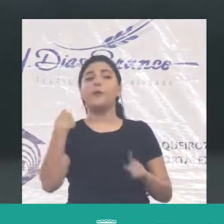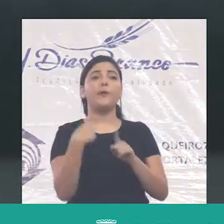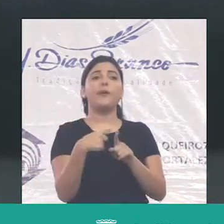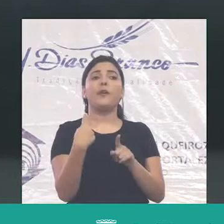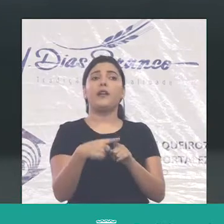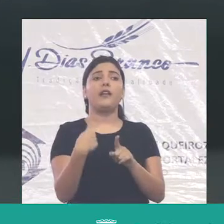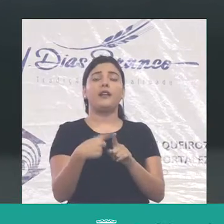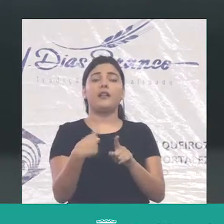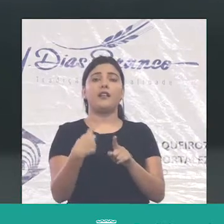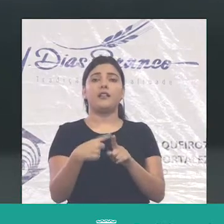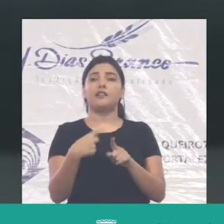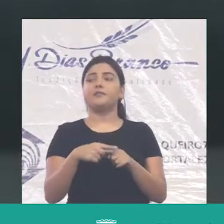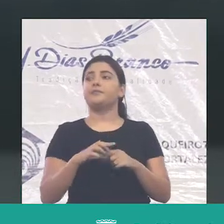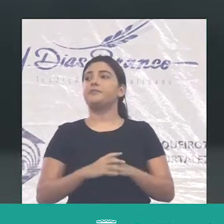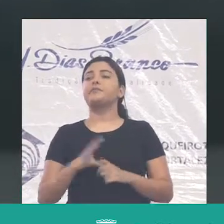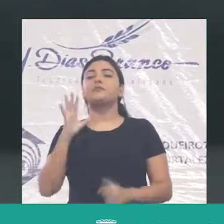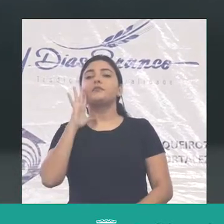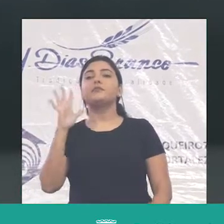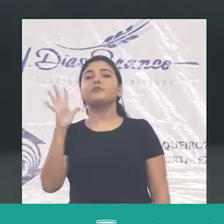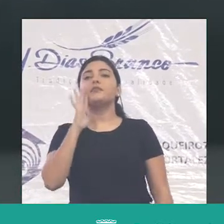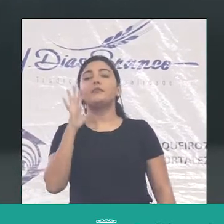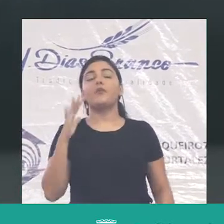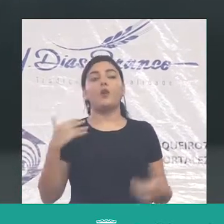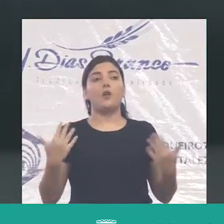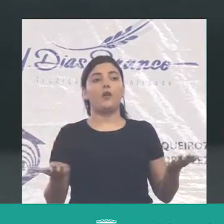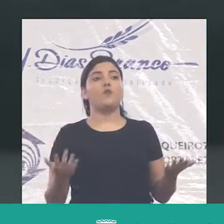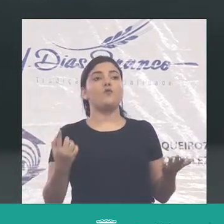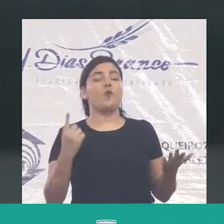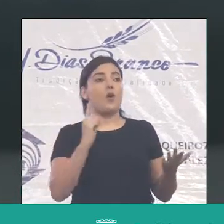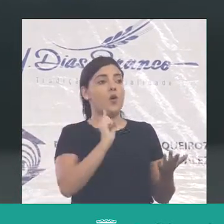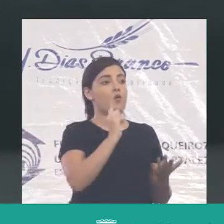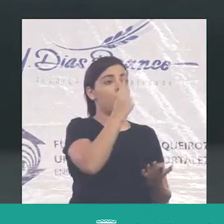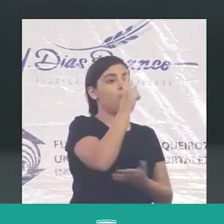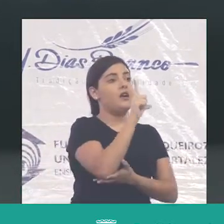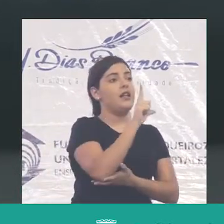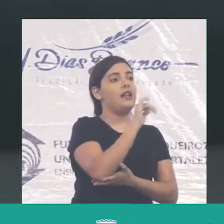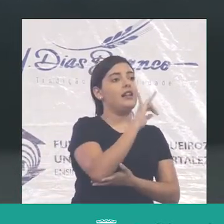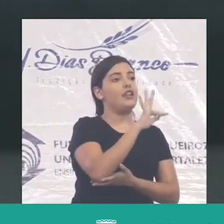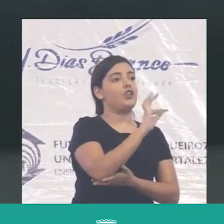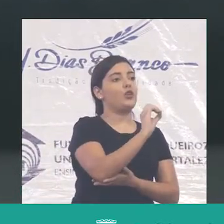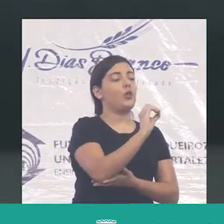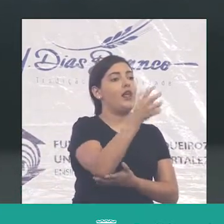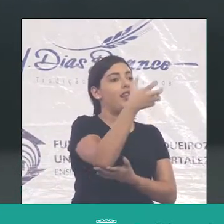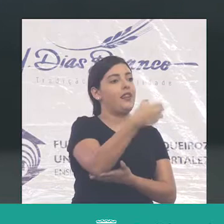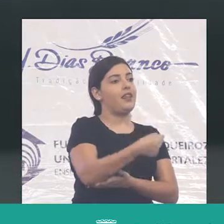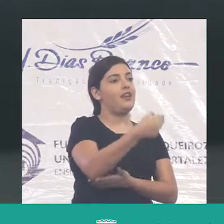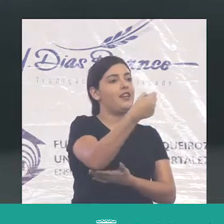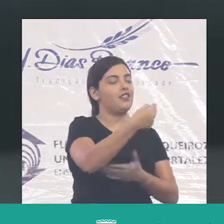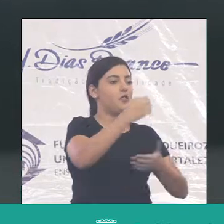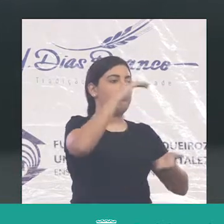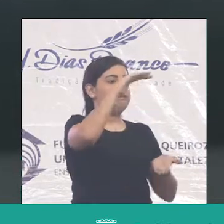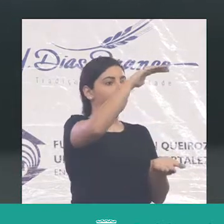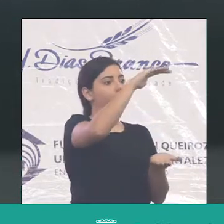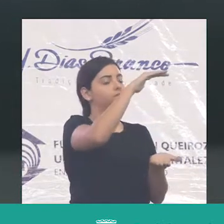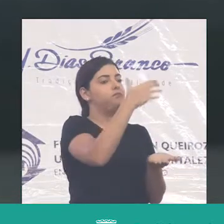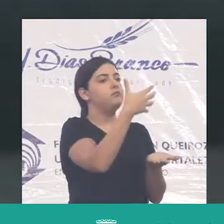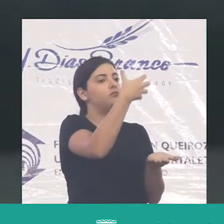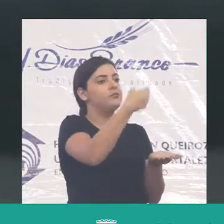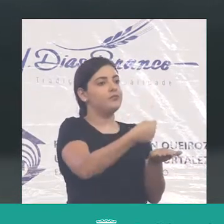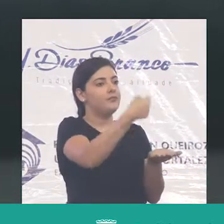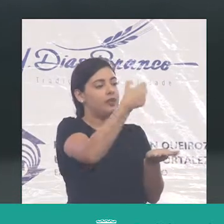mililitro? Pensa assim, ó. 1 litro de leite. Pensa naquela caixinha de 1 litro de